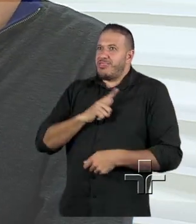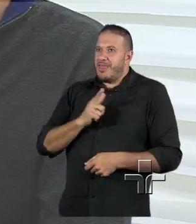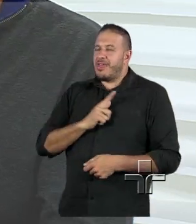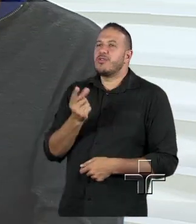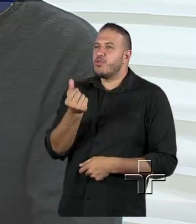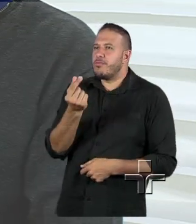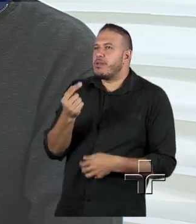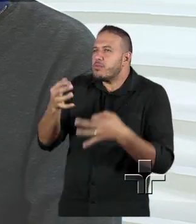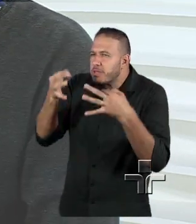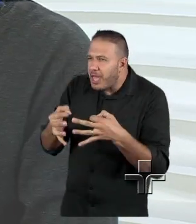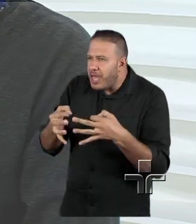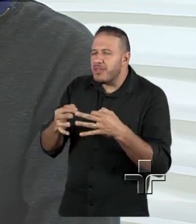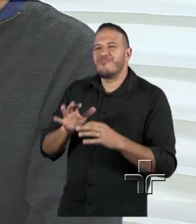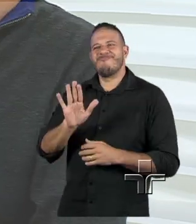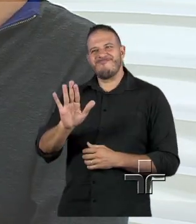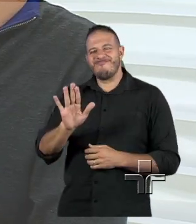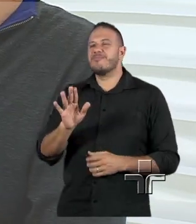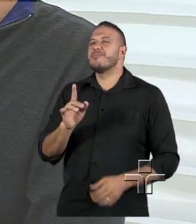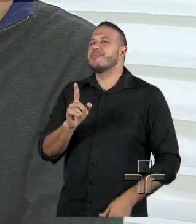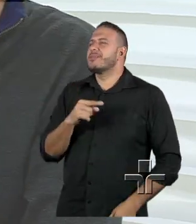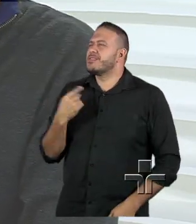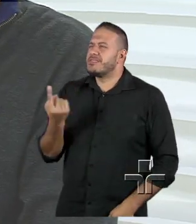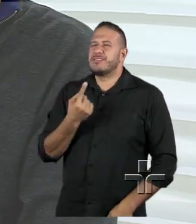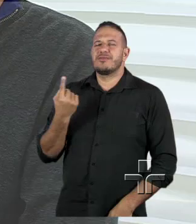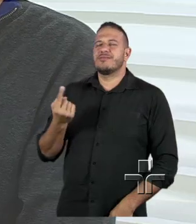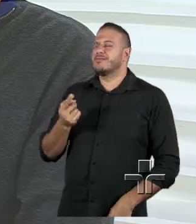preço certo. Porque é uma coisa, Fernando, a gente é muito